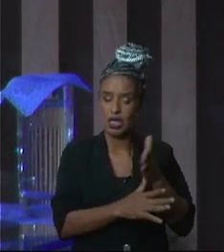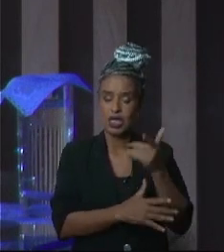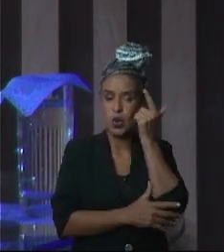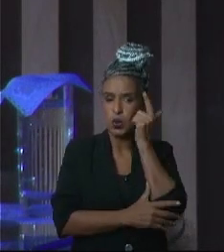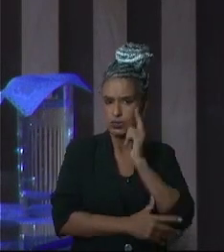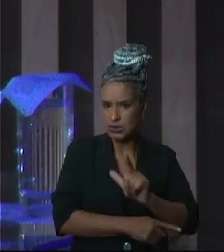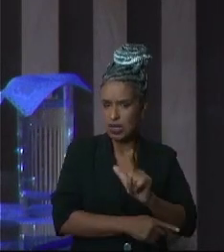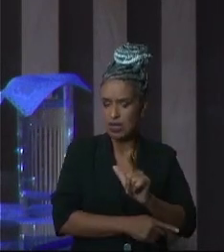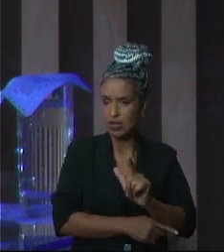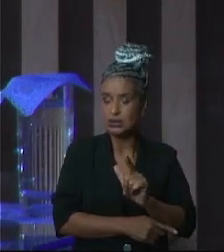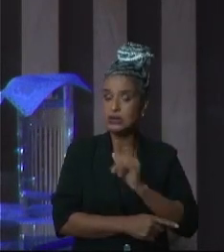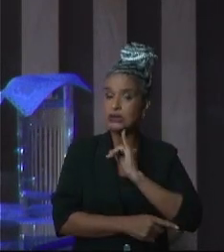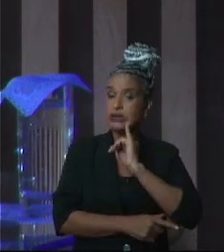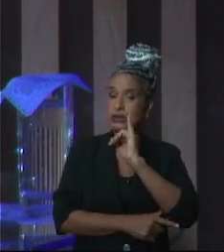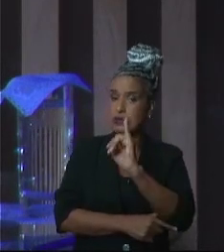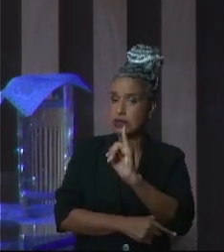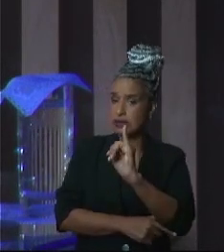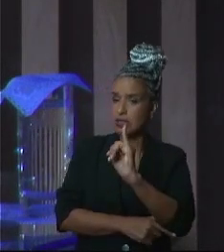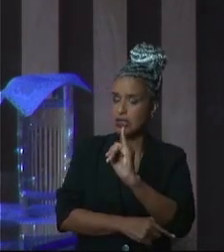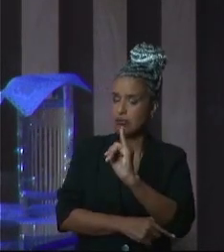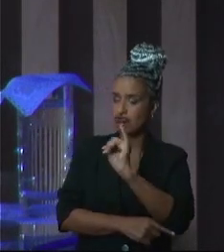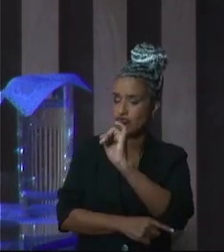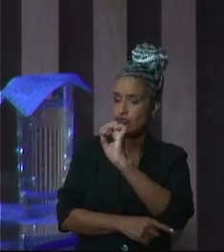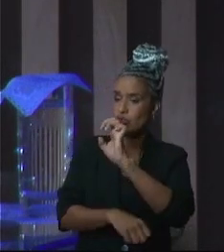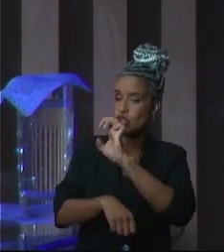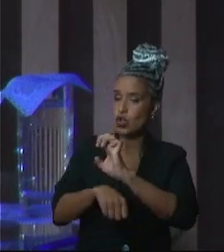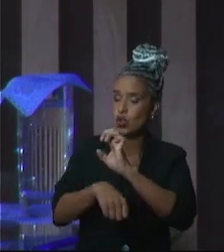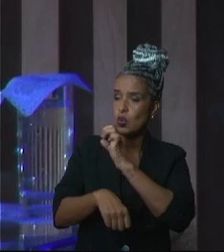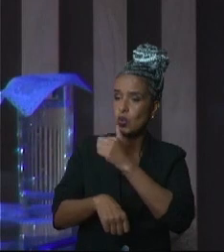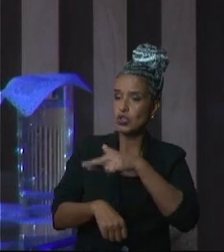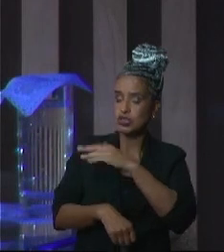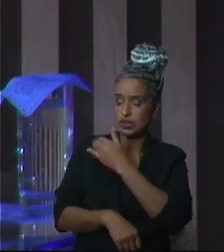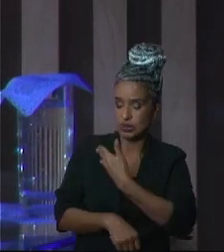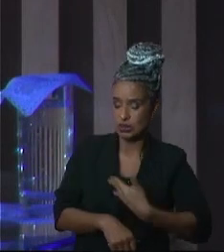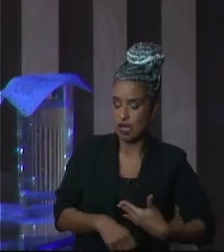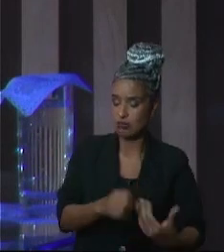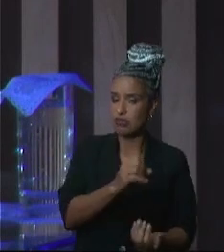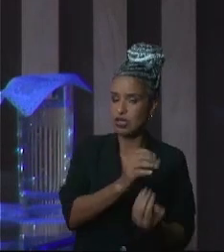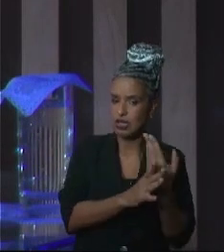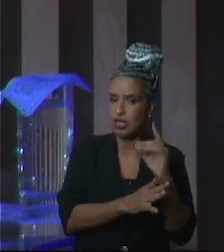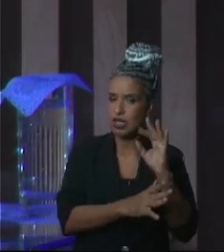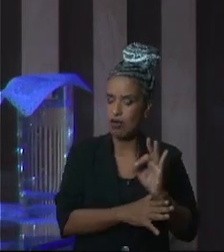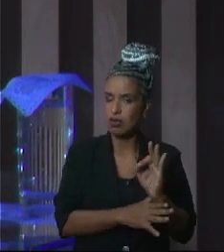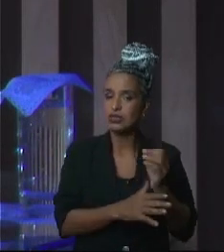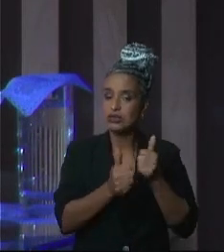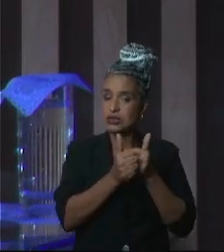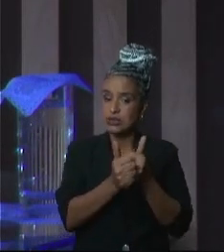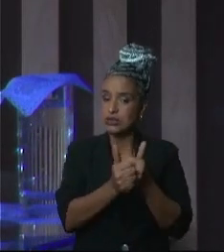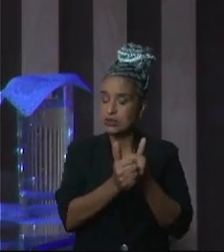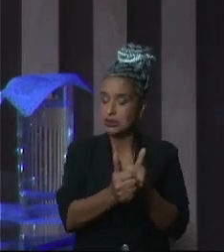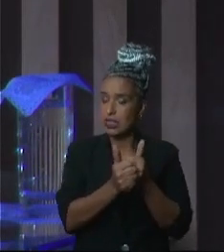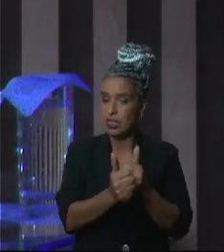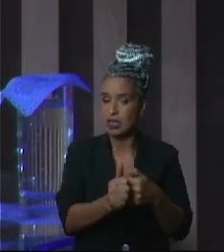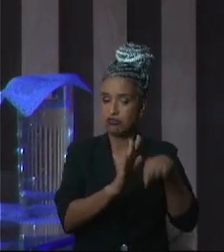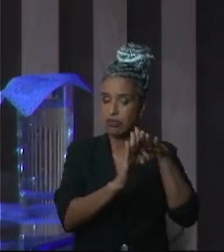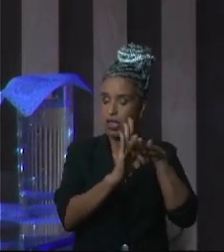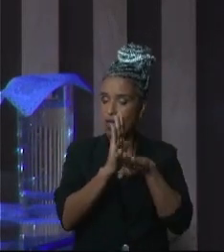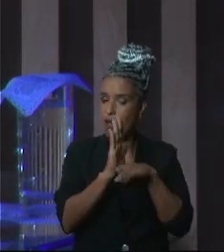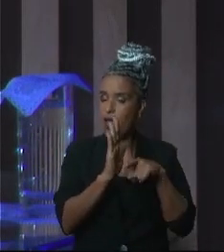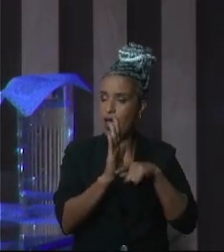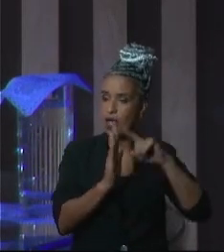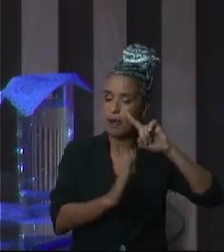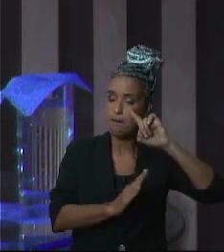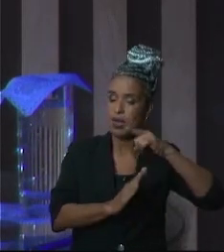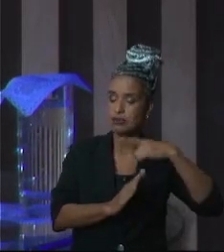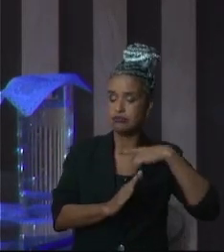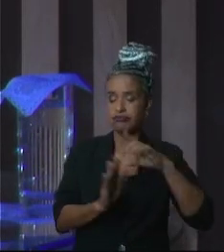se o compliance dos Estados é alto, ou seja, se os Estados que fundaram as instituições internacionais, eles seguem as normas colocadas.